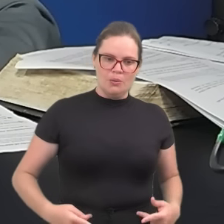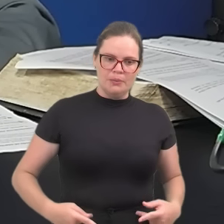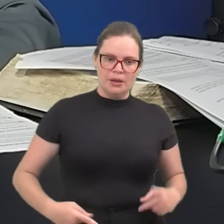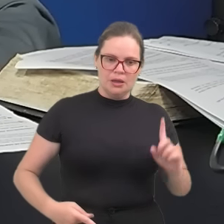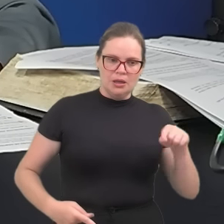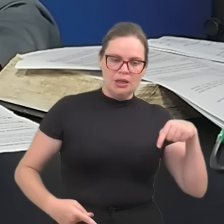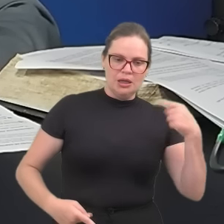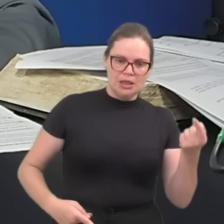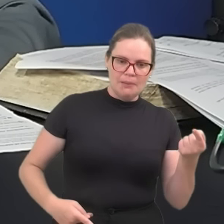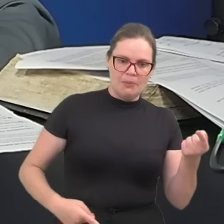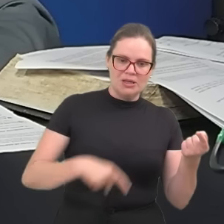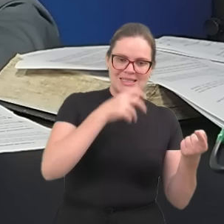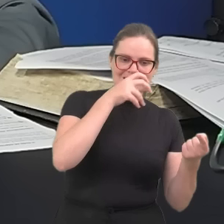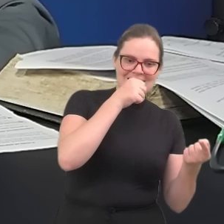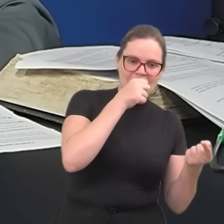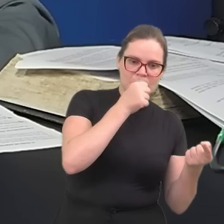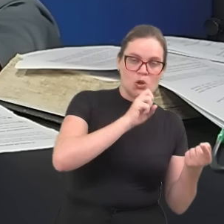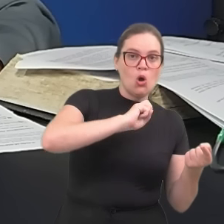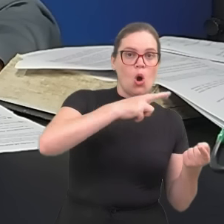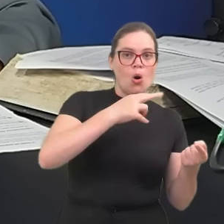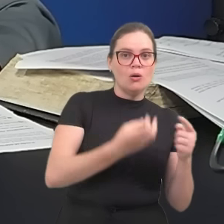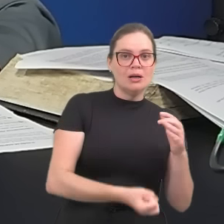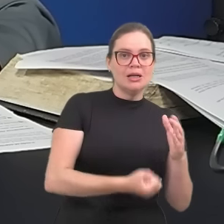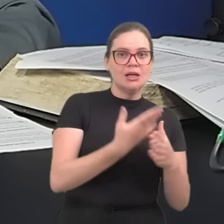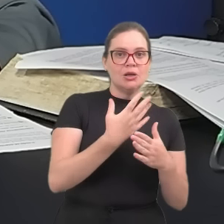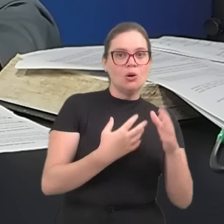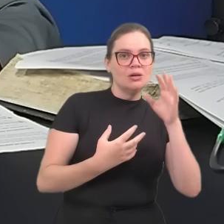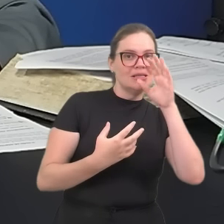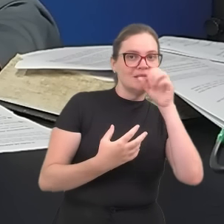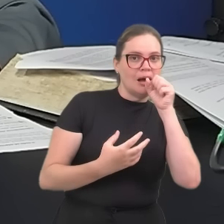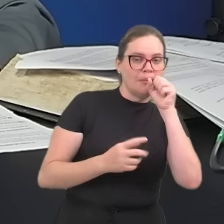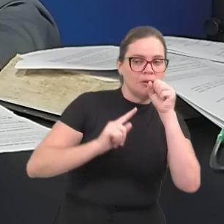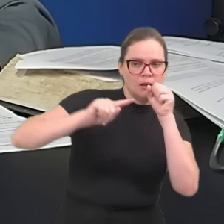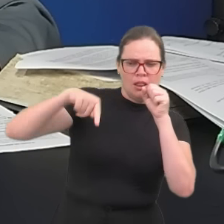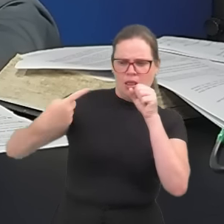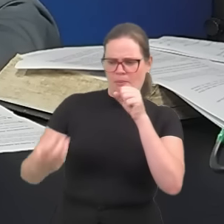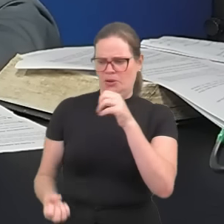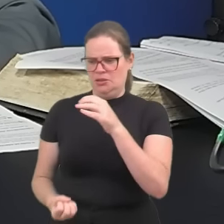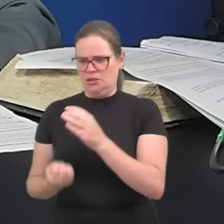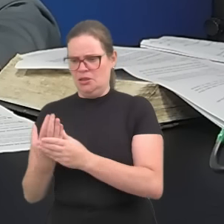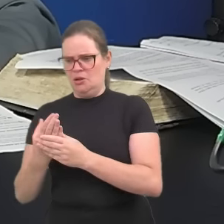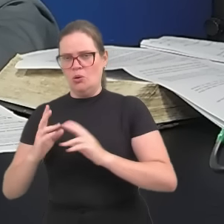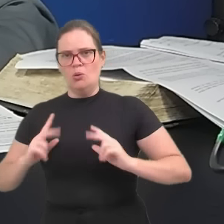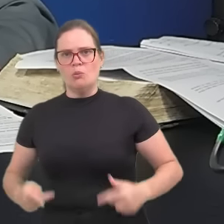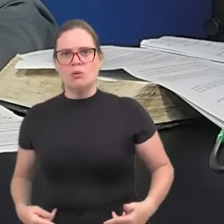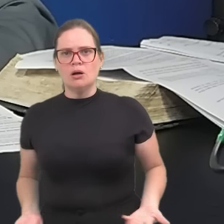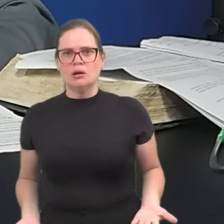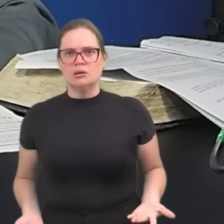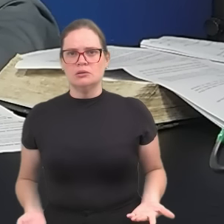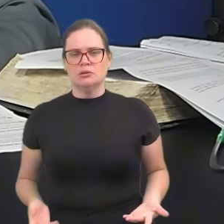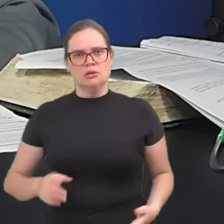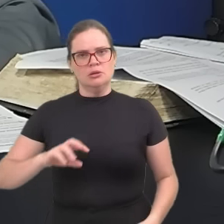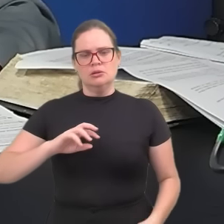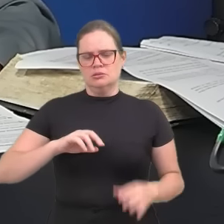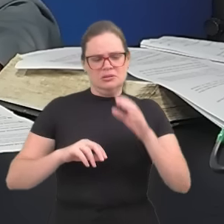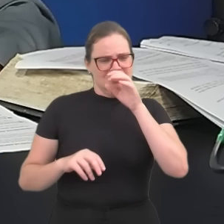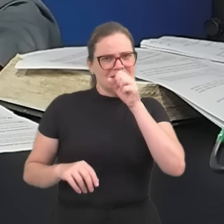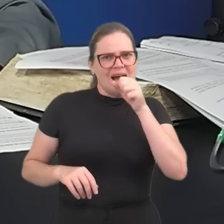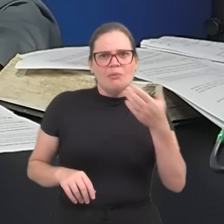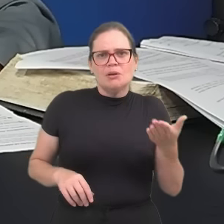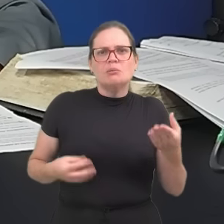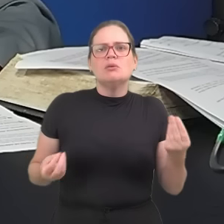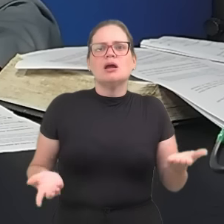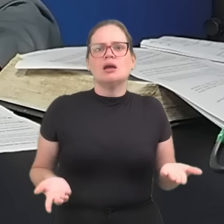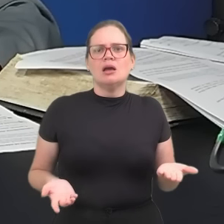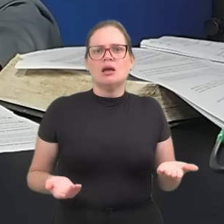precisa ser clara ali, ficar bastante claro para eles, porque o sábado não foi para que o homem estivesse cumprindo lei e ficasse